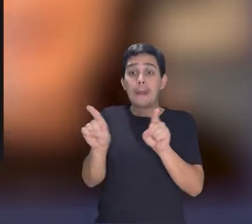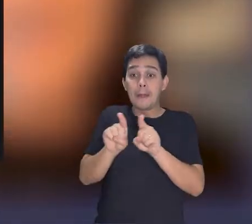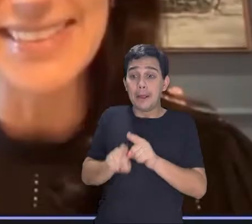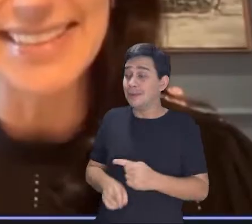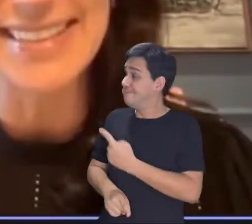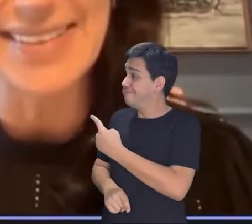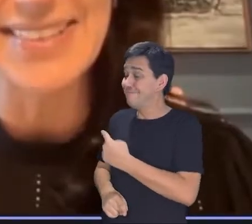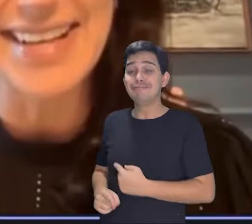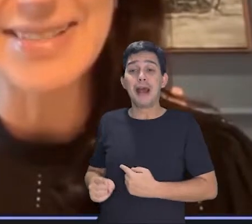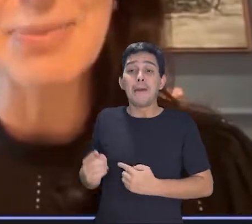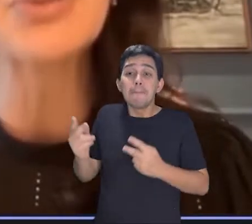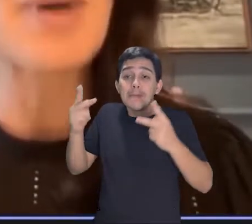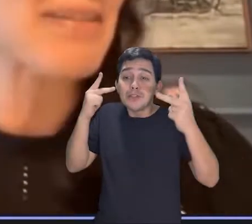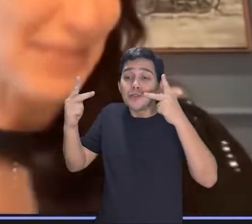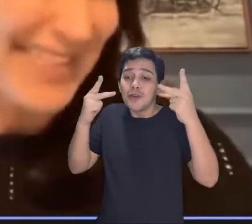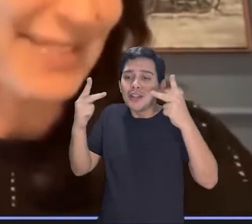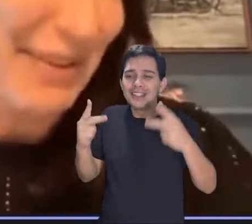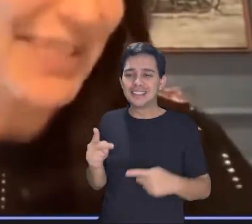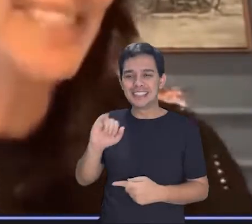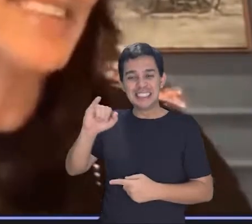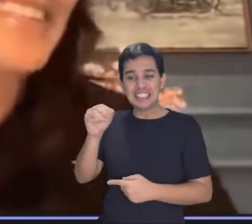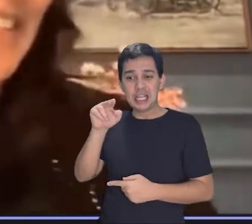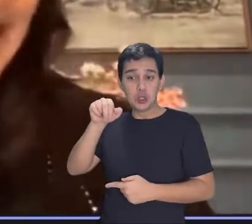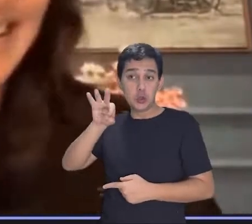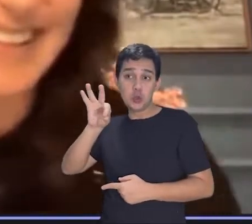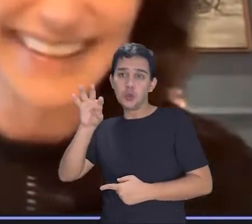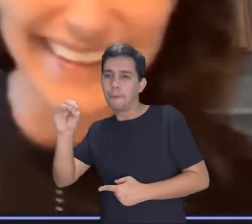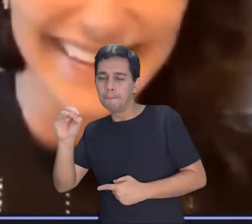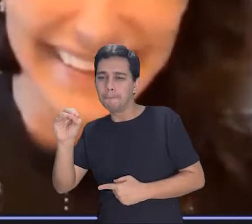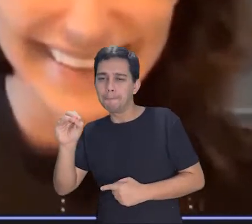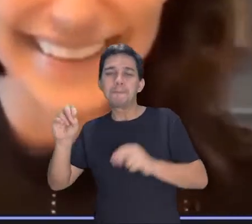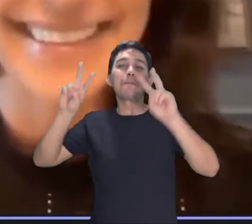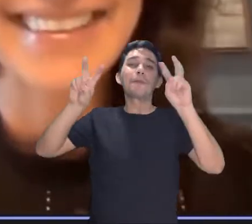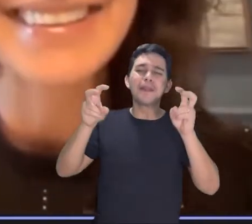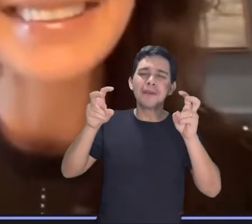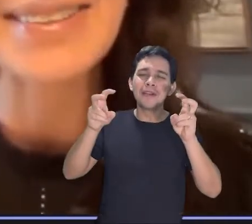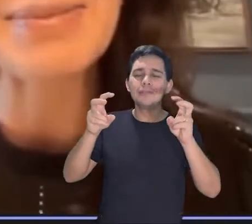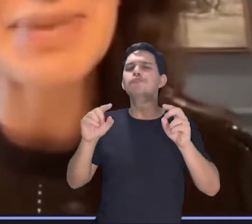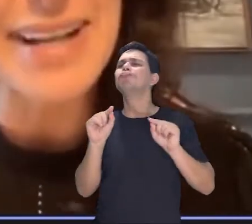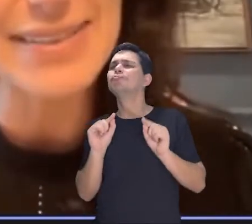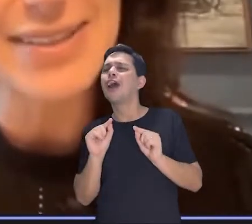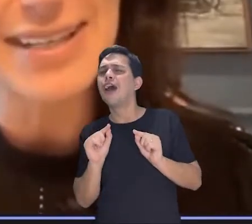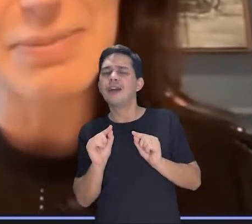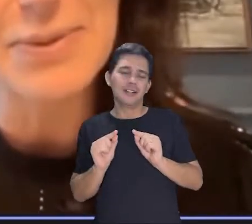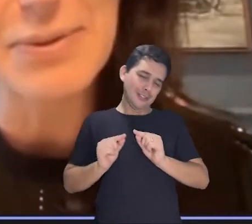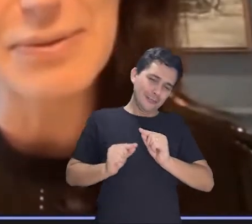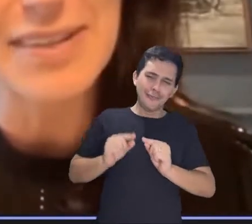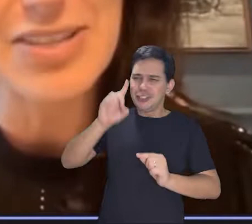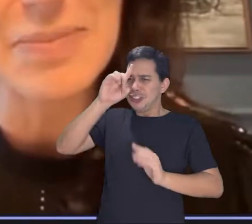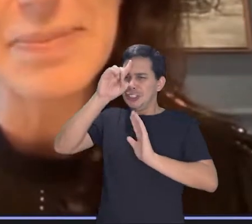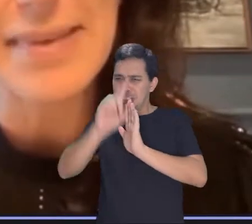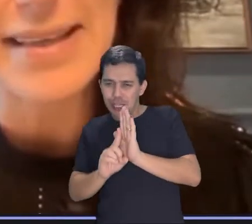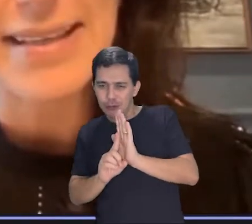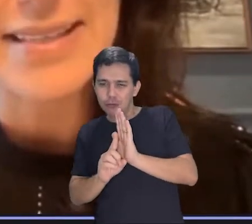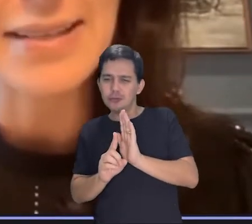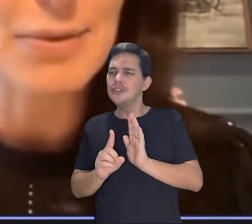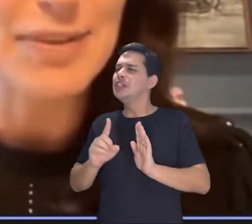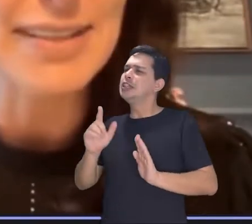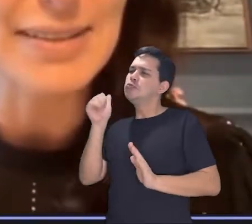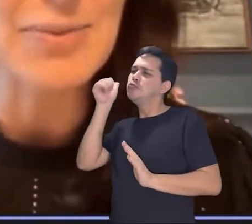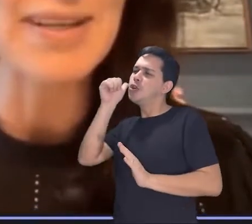Januto. Em pauta, a importância das conquistas femininas, os direitos adquiridos ao longo dos anos e